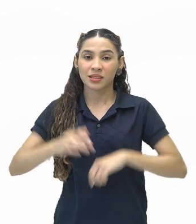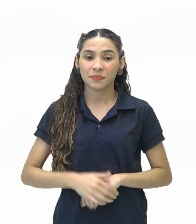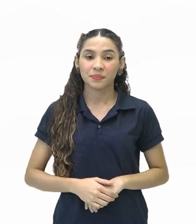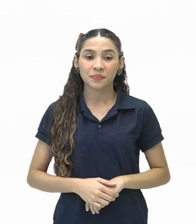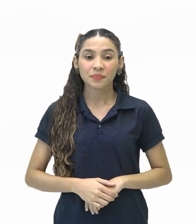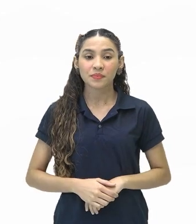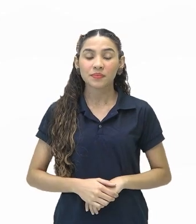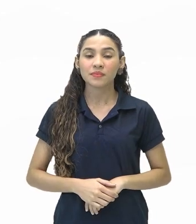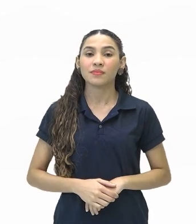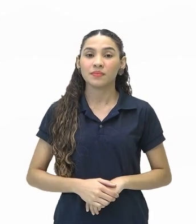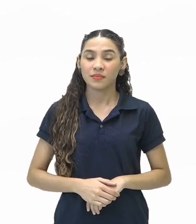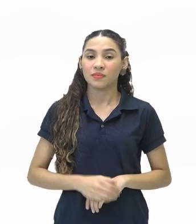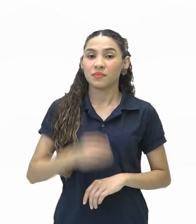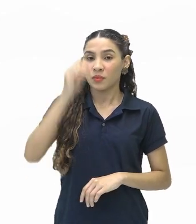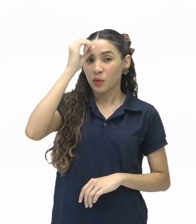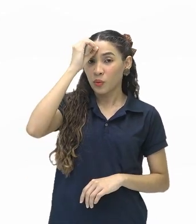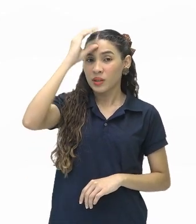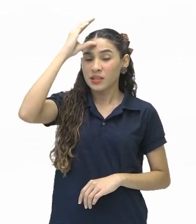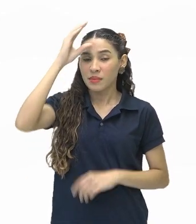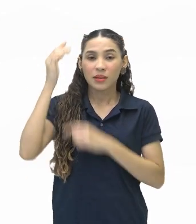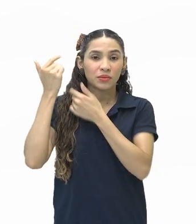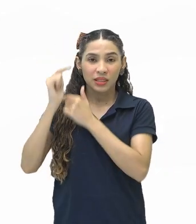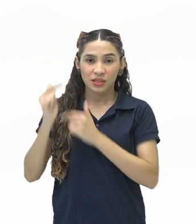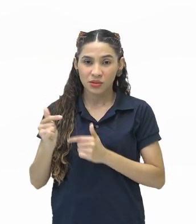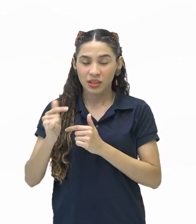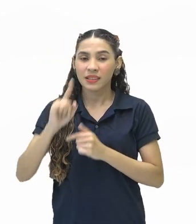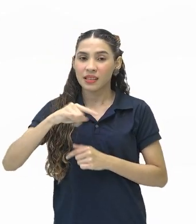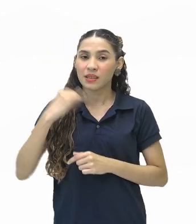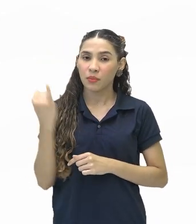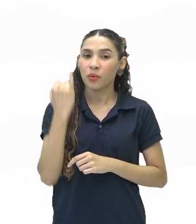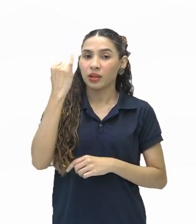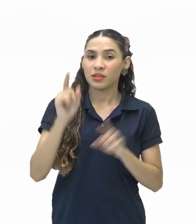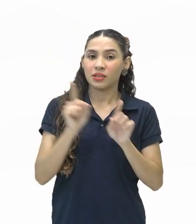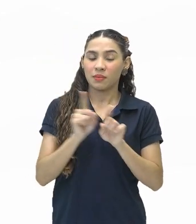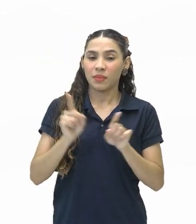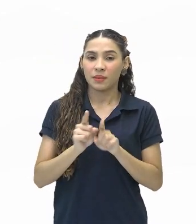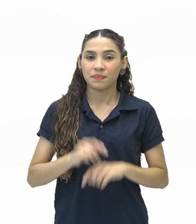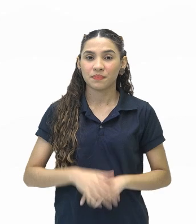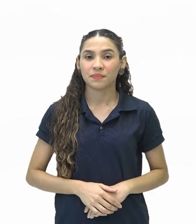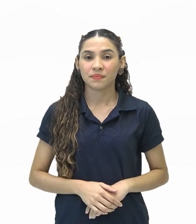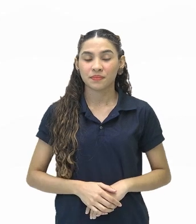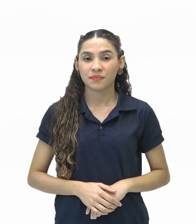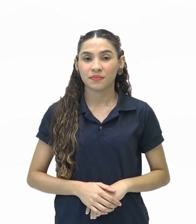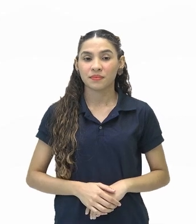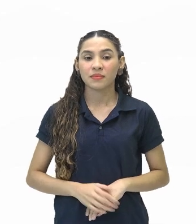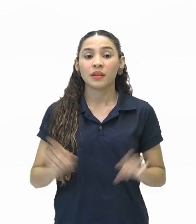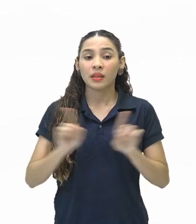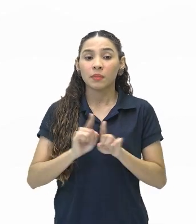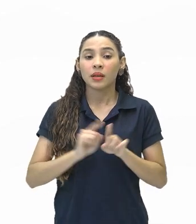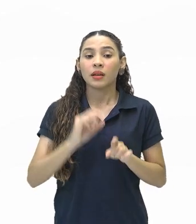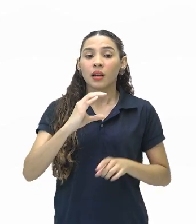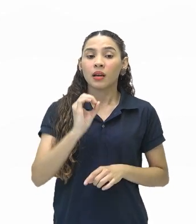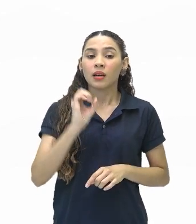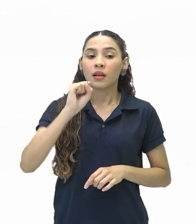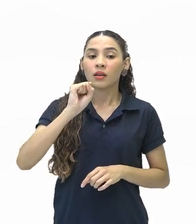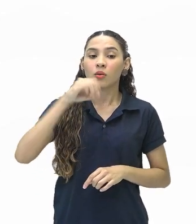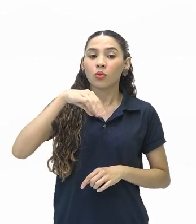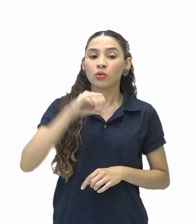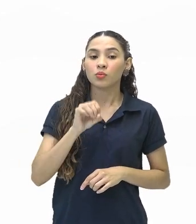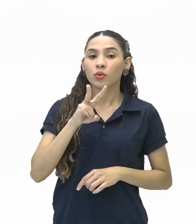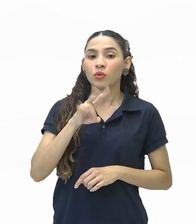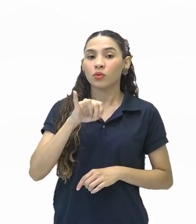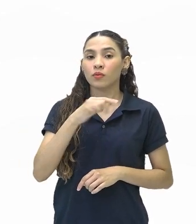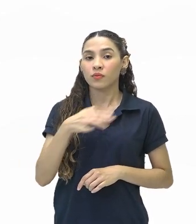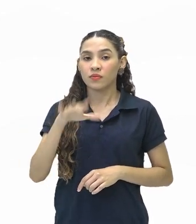né? Os saberes tradicionais são fundamentais e importantes. E a cosmovisão, olha